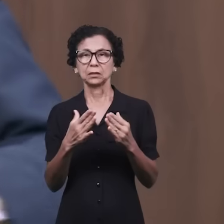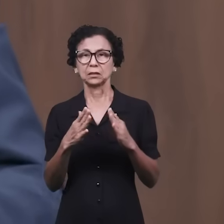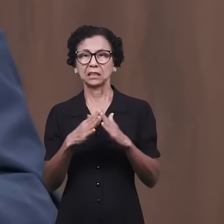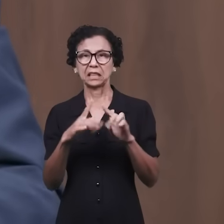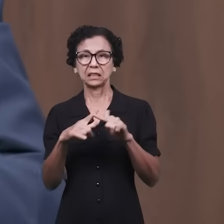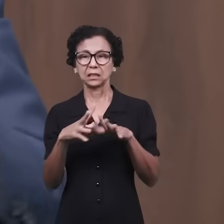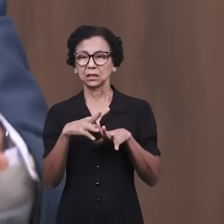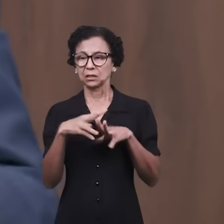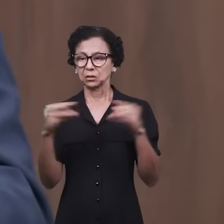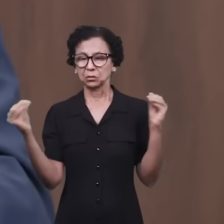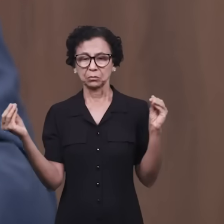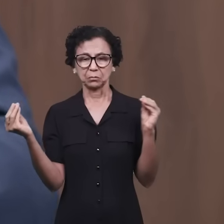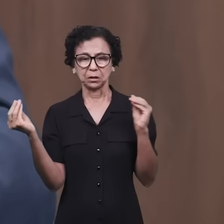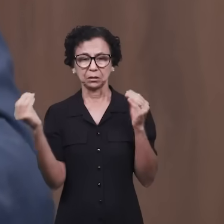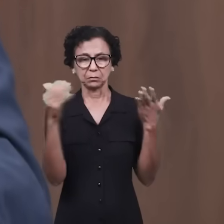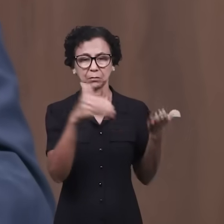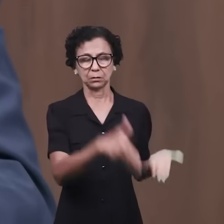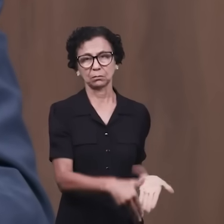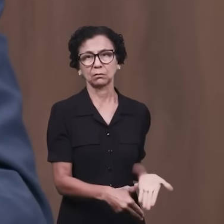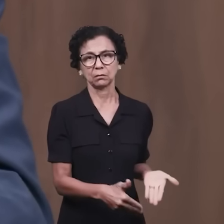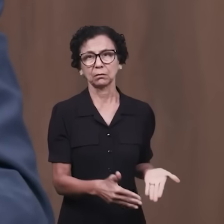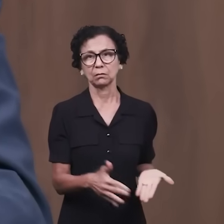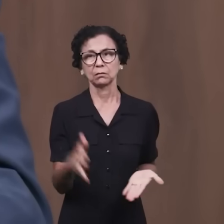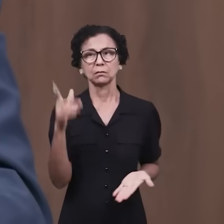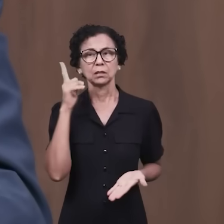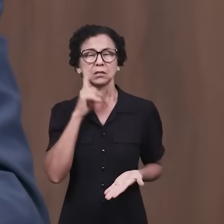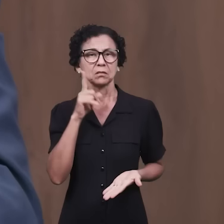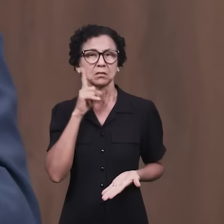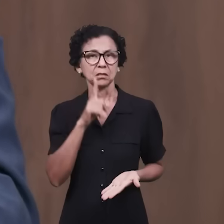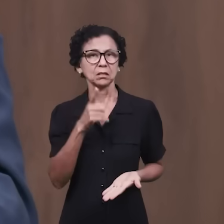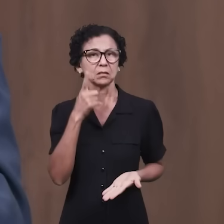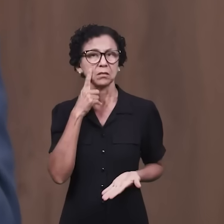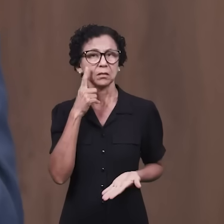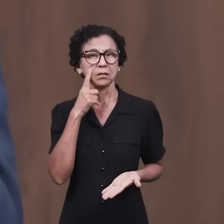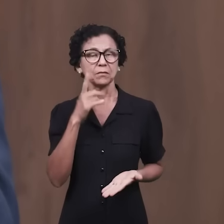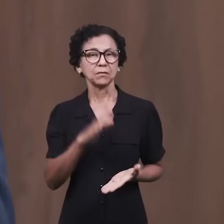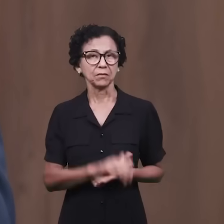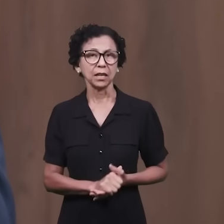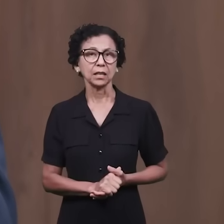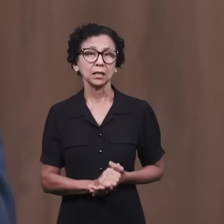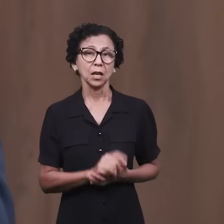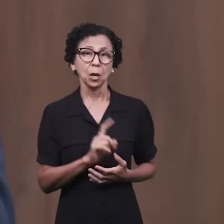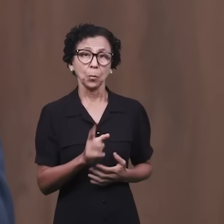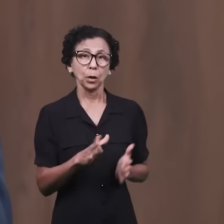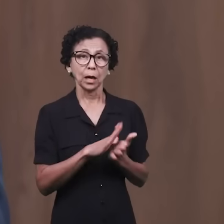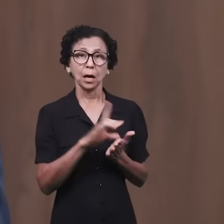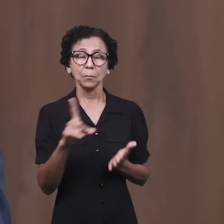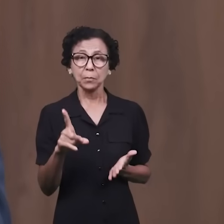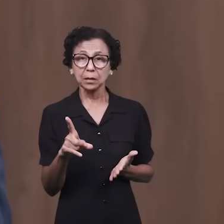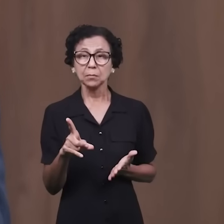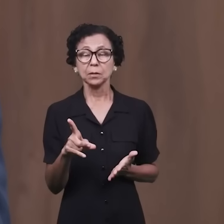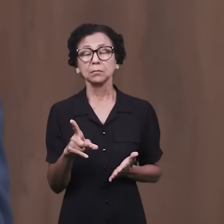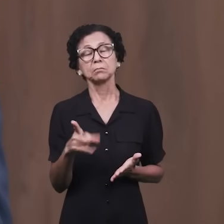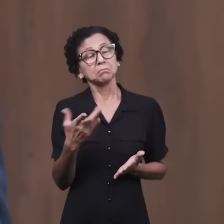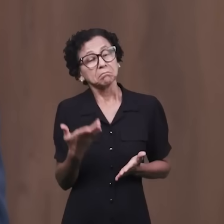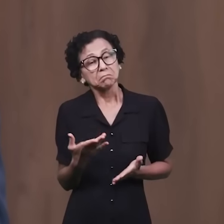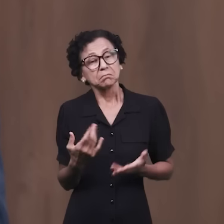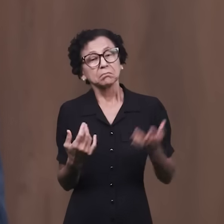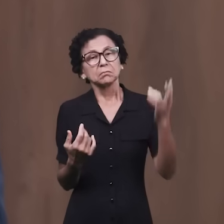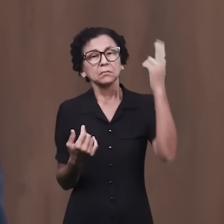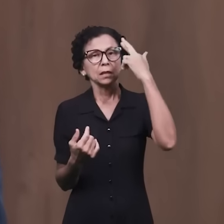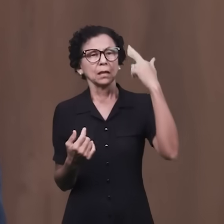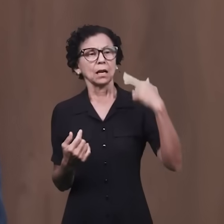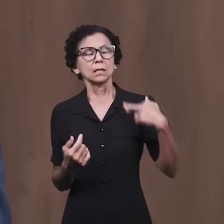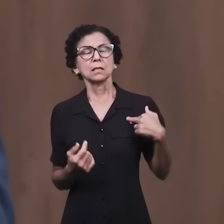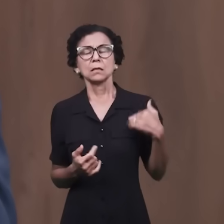Estados Unidos, quer dizer, então tudo isso é pela palavra secularizada. Quer dizer, o homem colocou a razão de tal maneira para